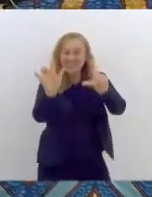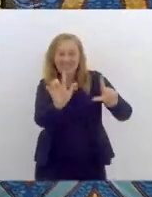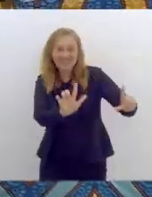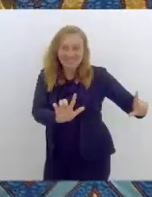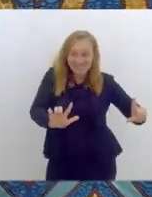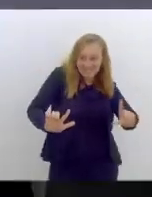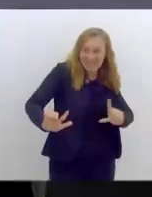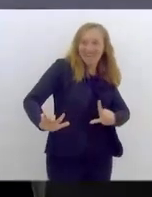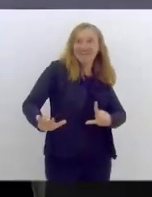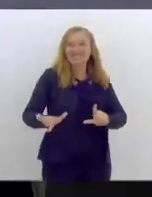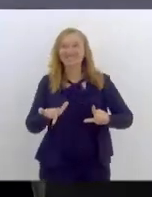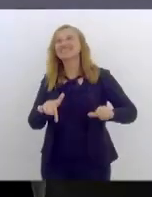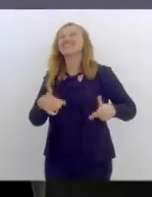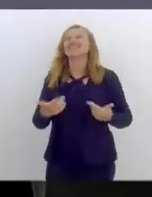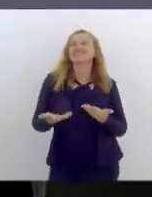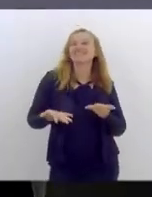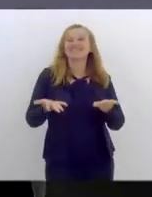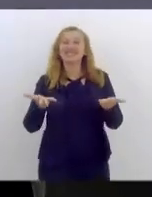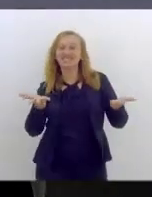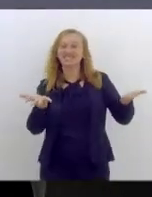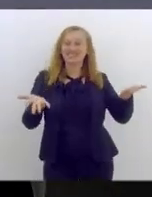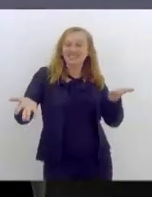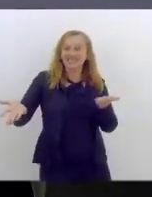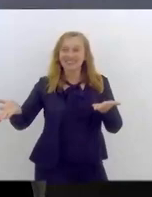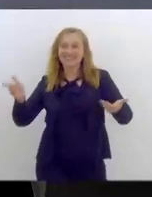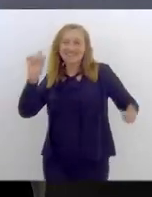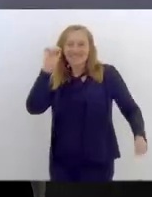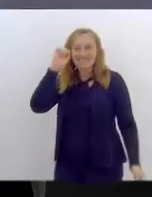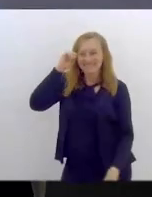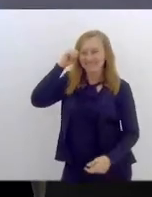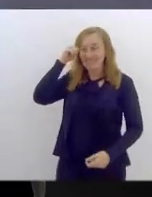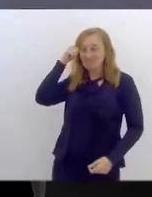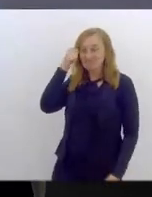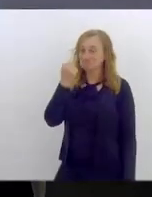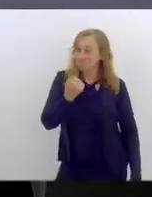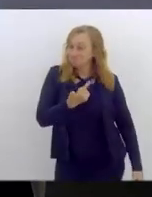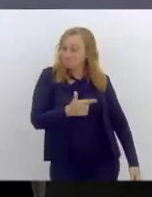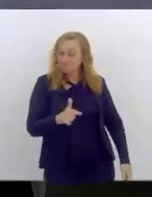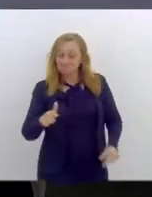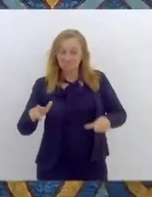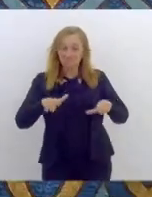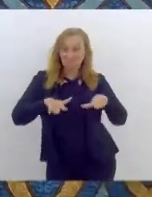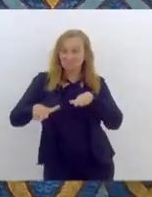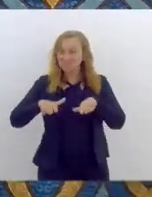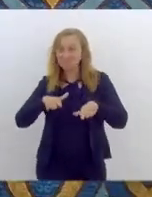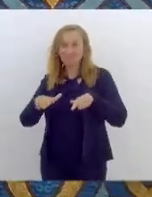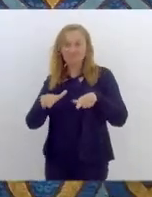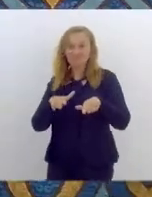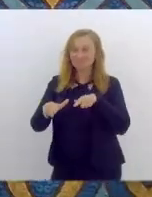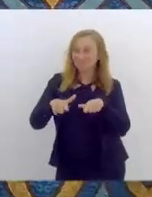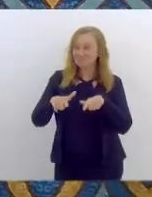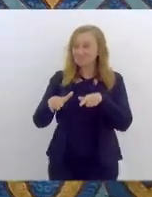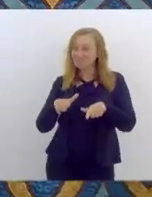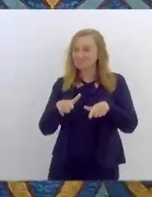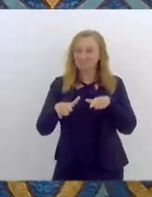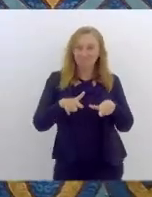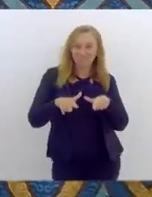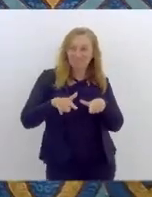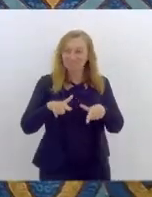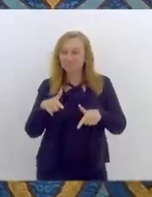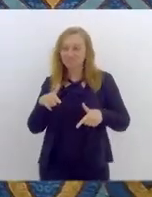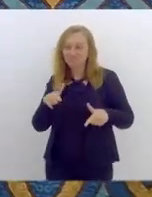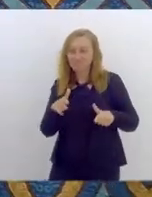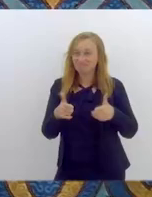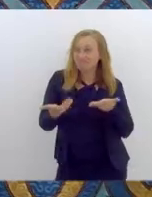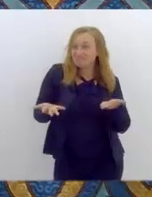traz felicidade. Negro sem emprego, ficar sem sossego.